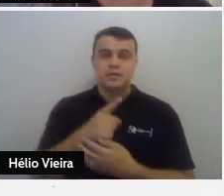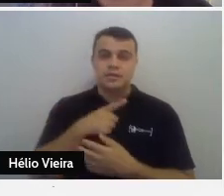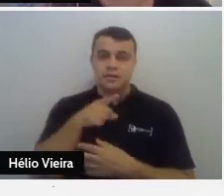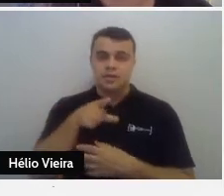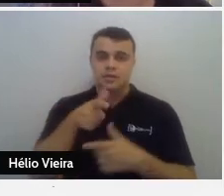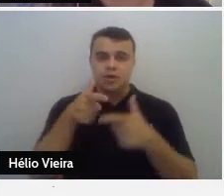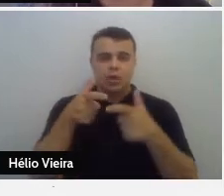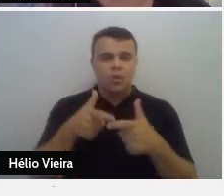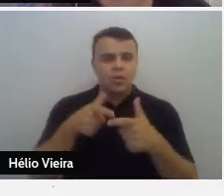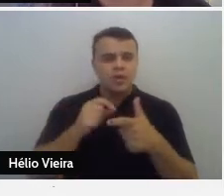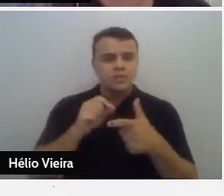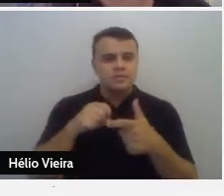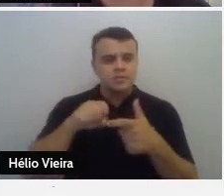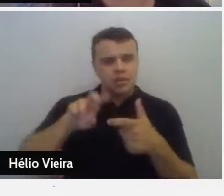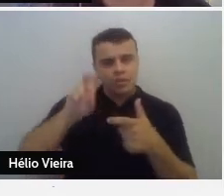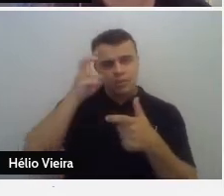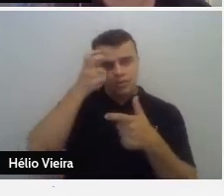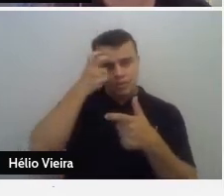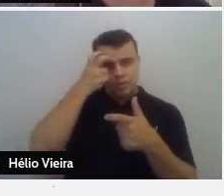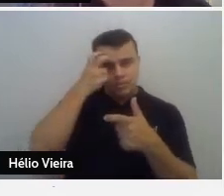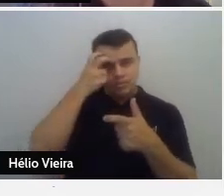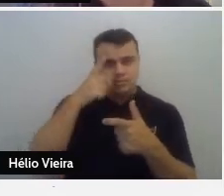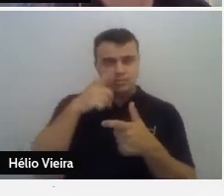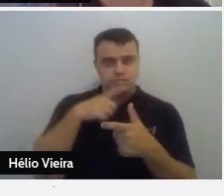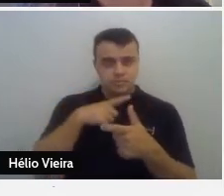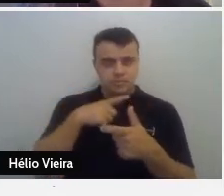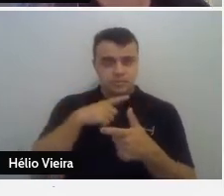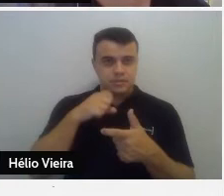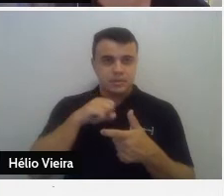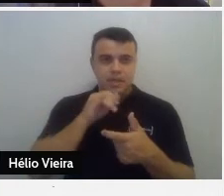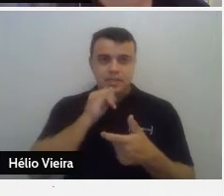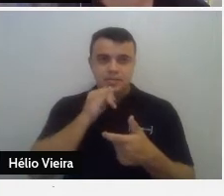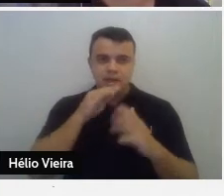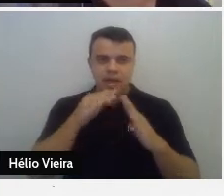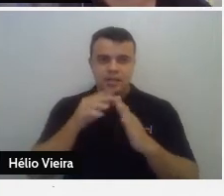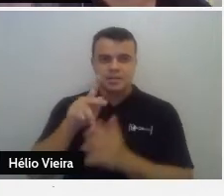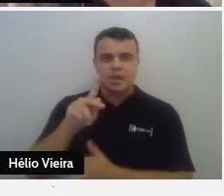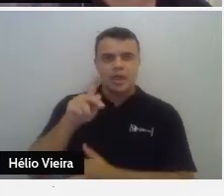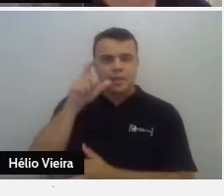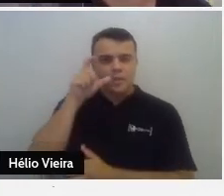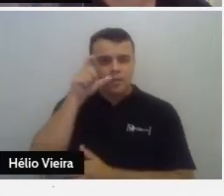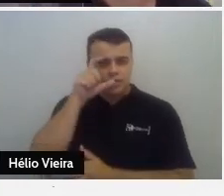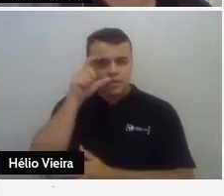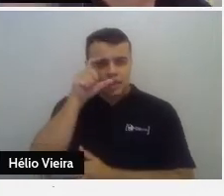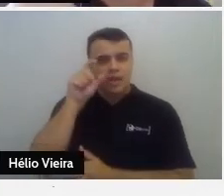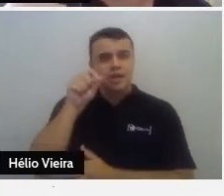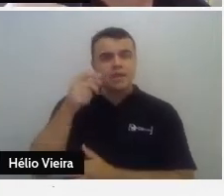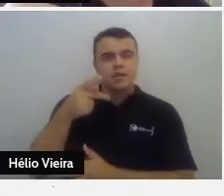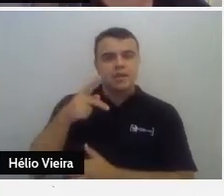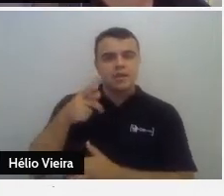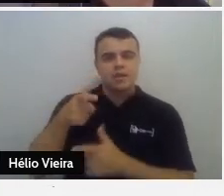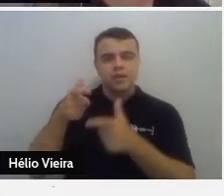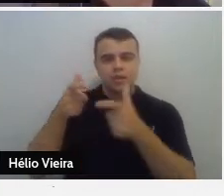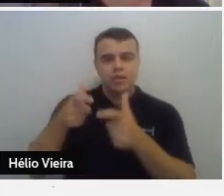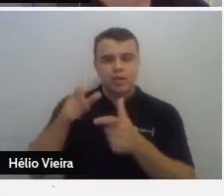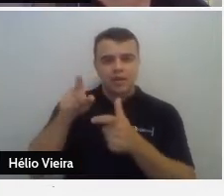são espaços culturais, né? Por exemplo, Casa Portinari é em Brodowski, que é onde o Portinari nasceu, é uma